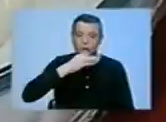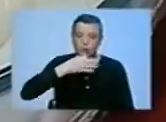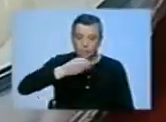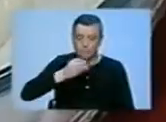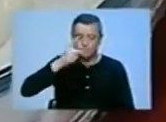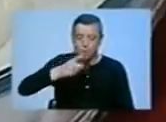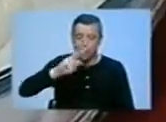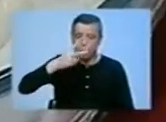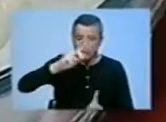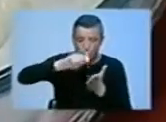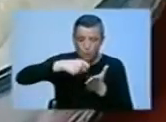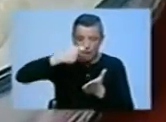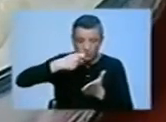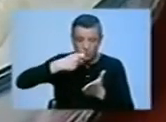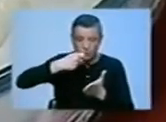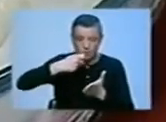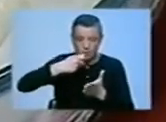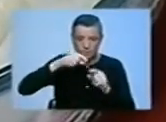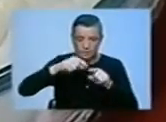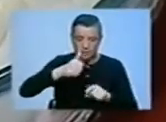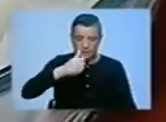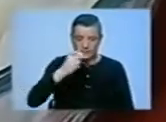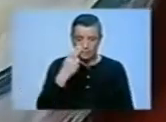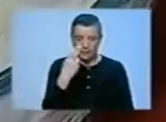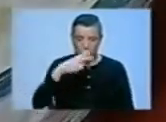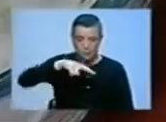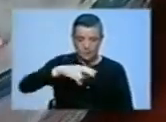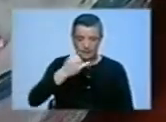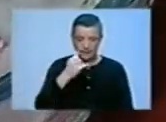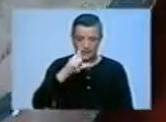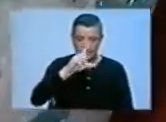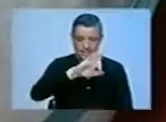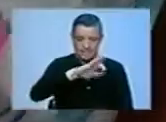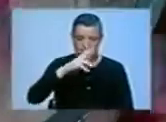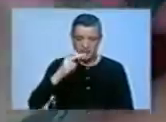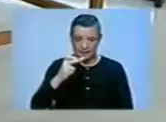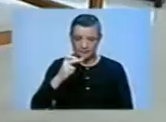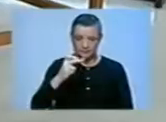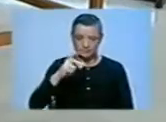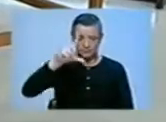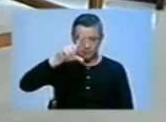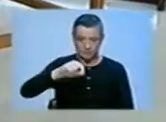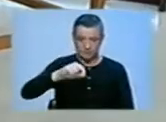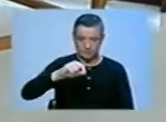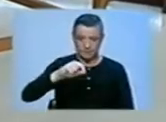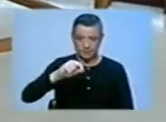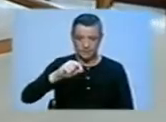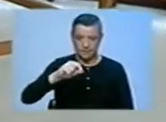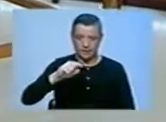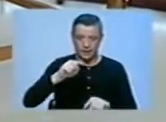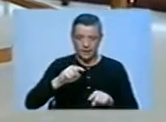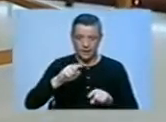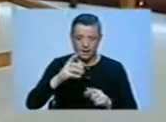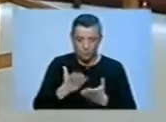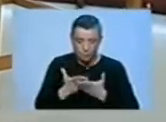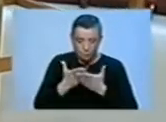e como colher de sopa dano essência de baunilha e retirá-las já colocamos a massa folhada no forno